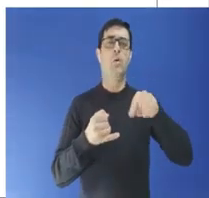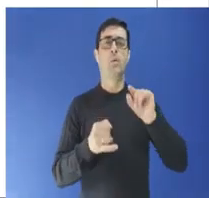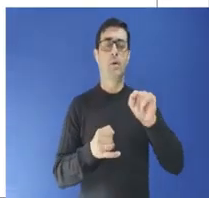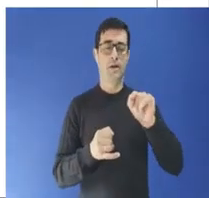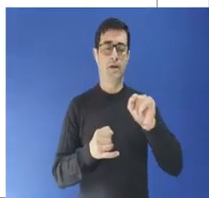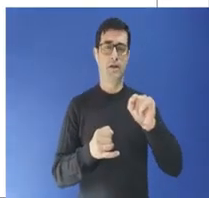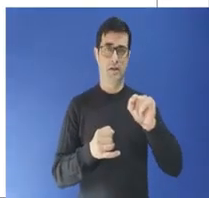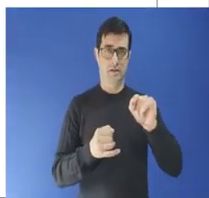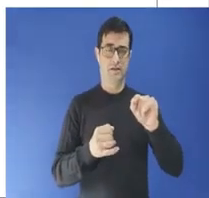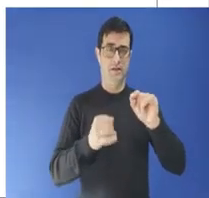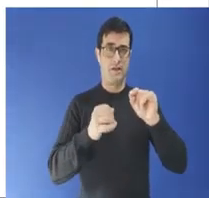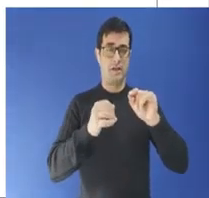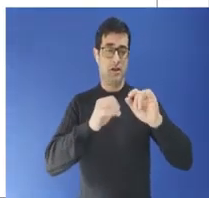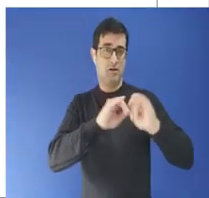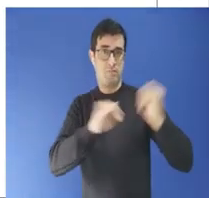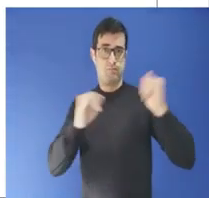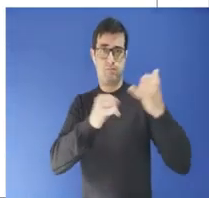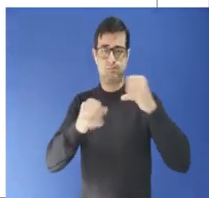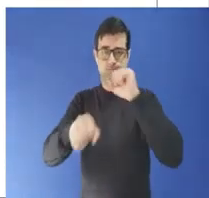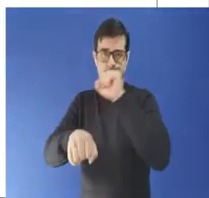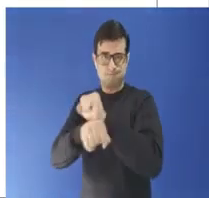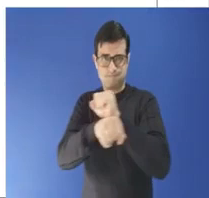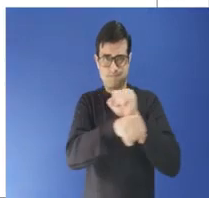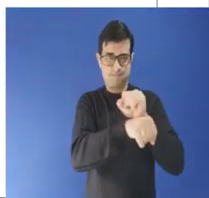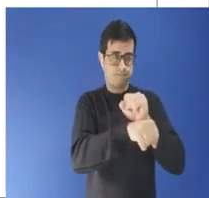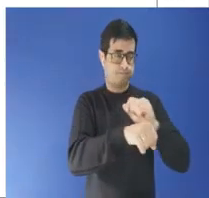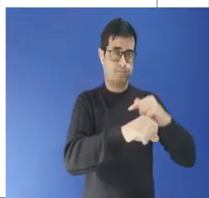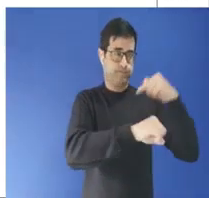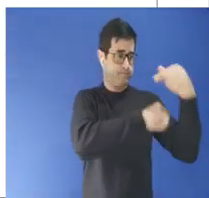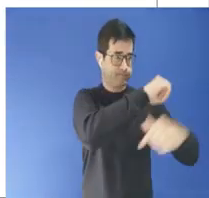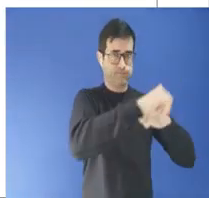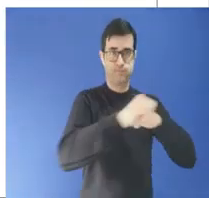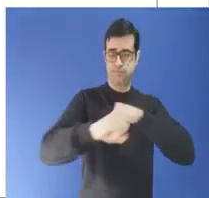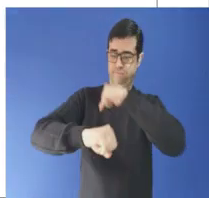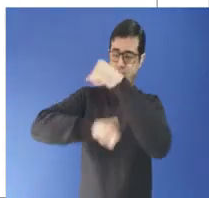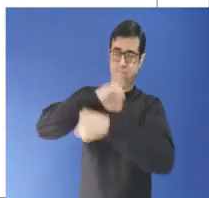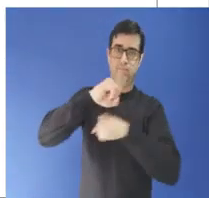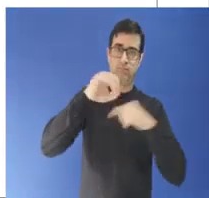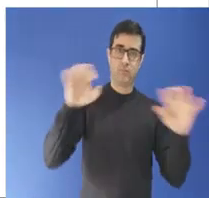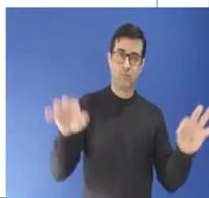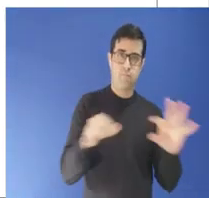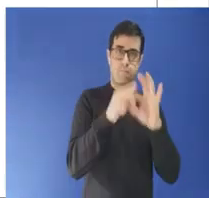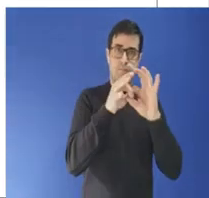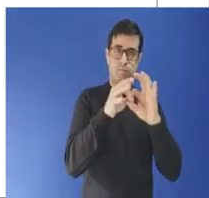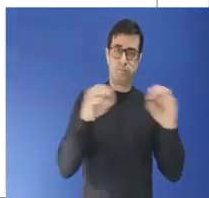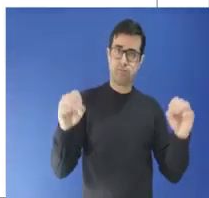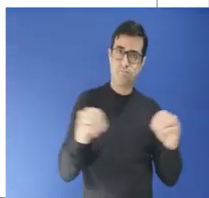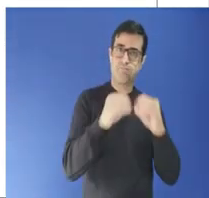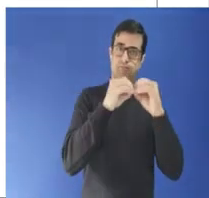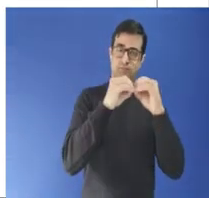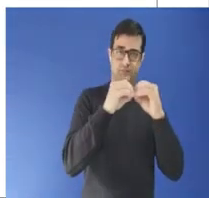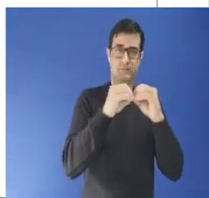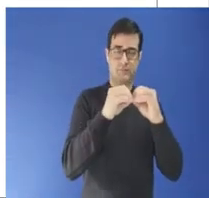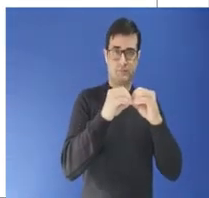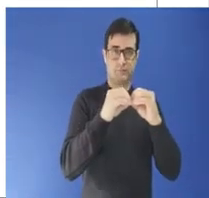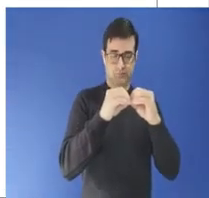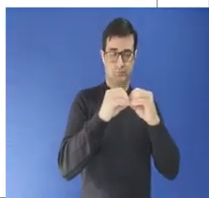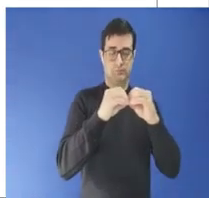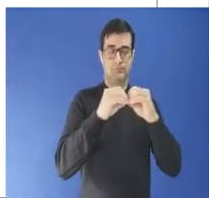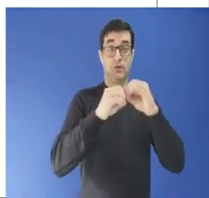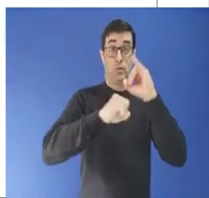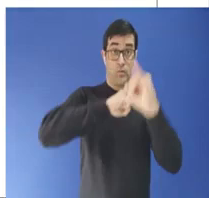força eletrostática que une duas espécies carregadas, né? Um cátion e um